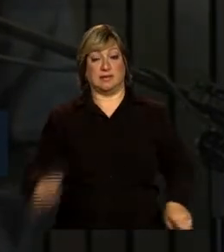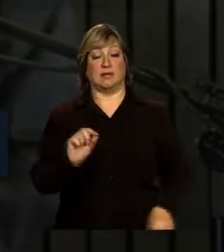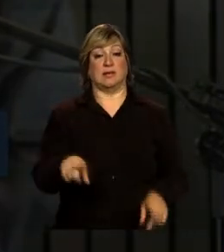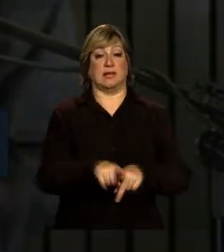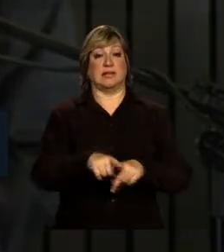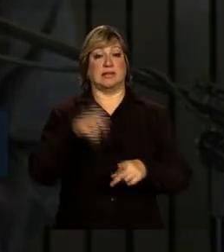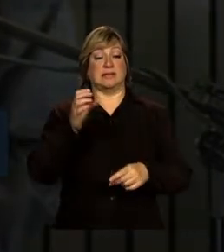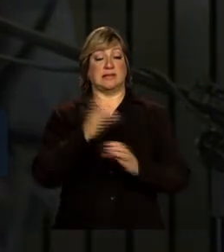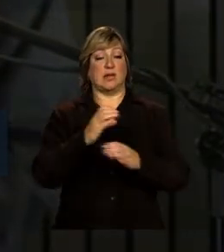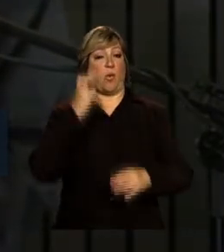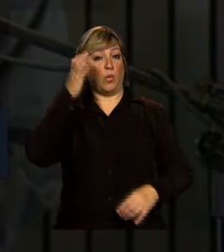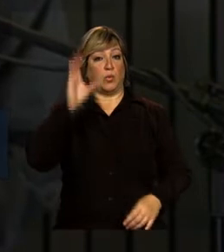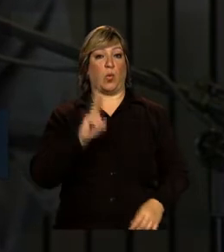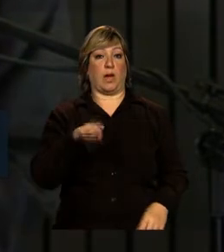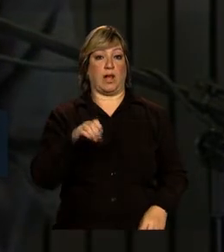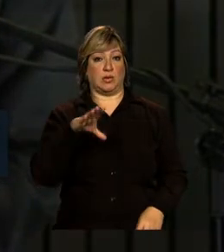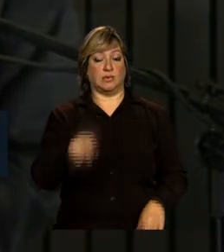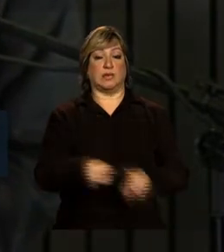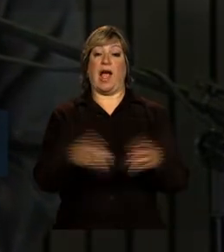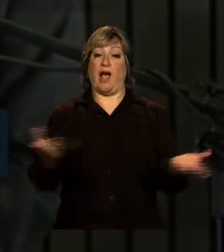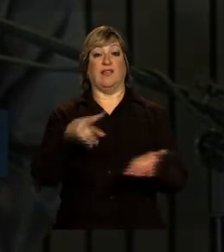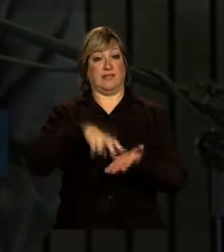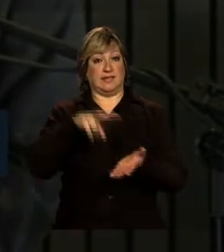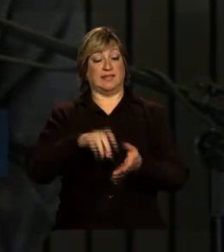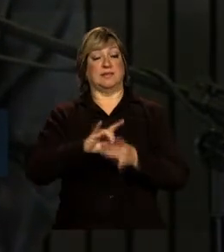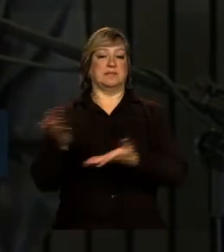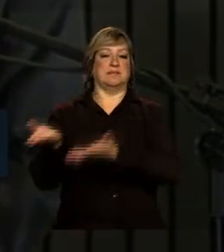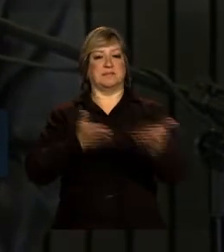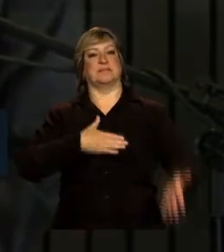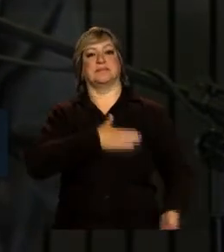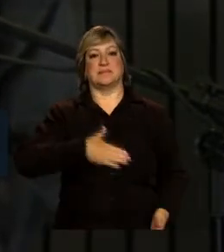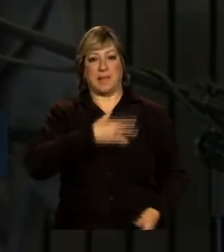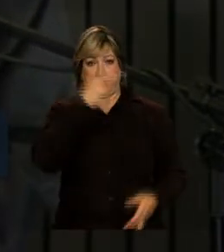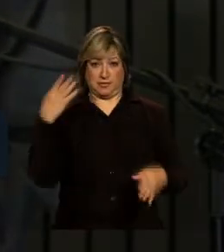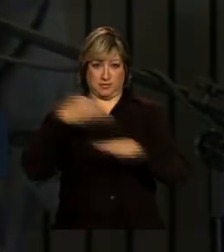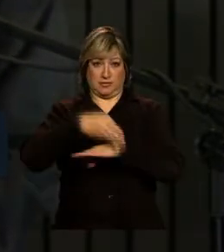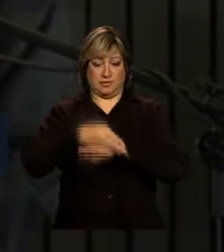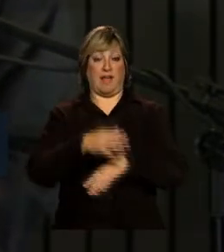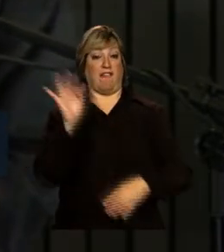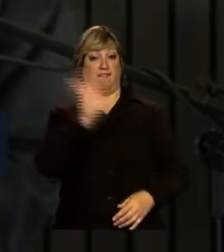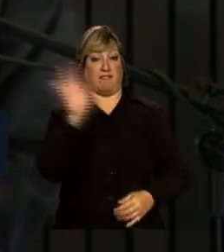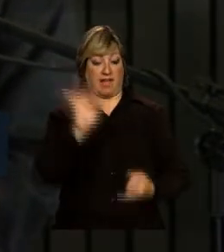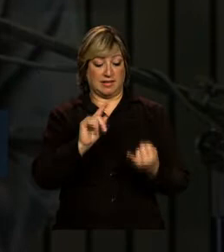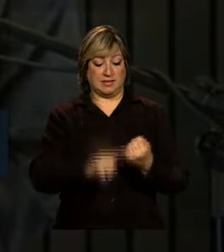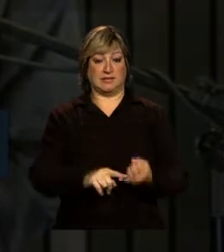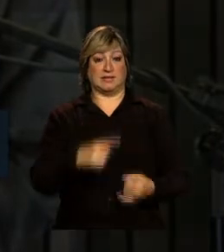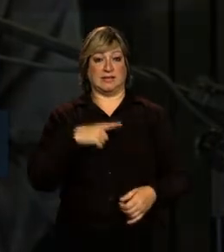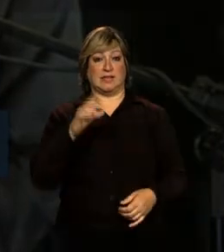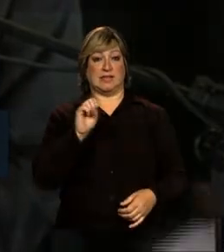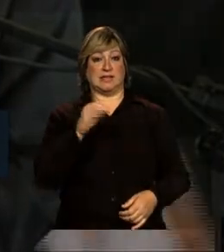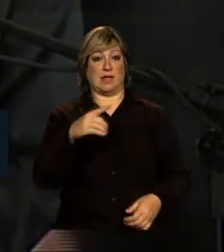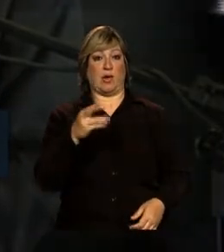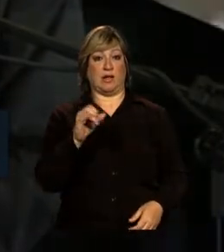Unesco. E é com alegria que damos as boas-vindas aos participantes de França, São Cristóvão e